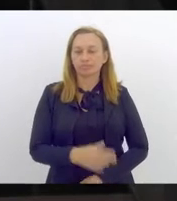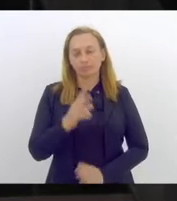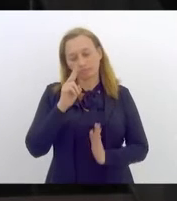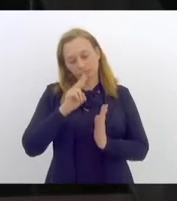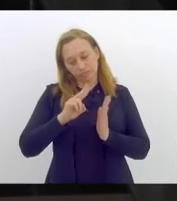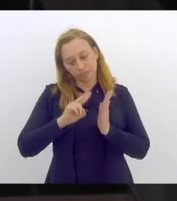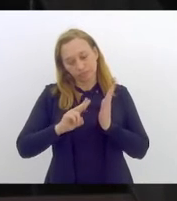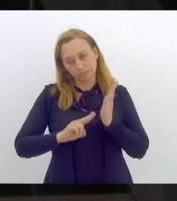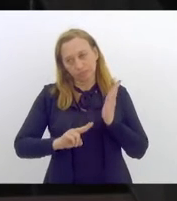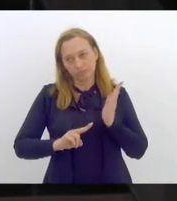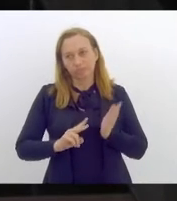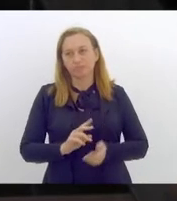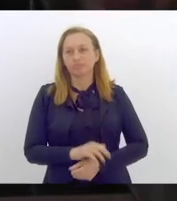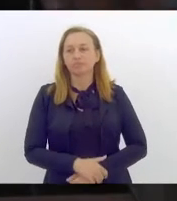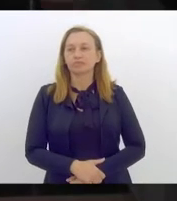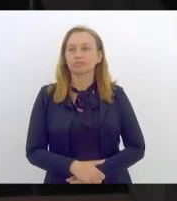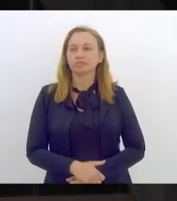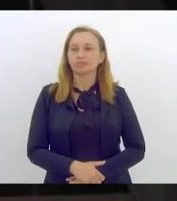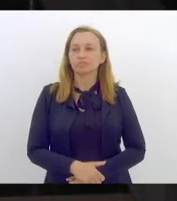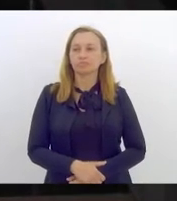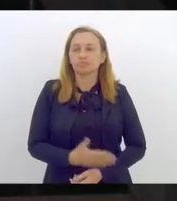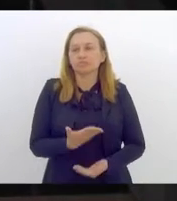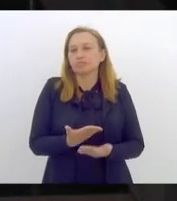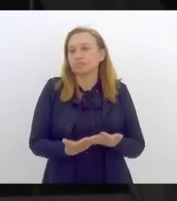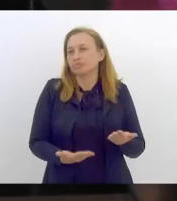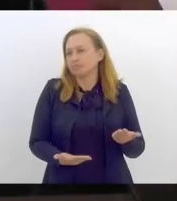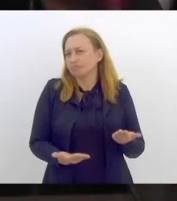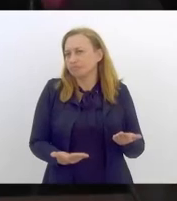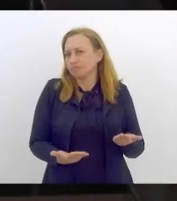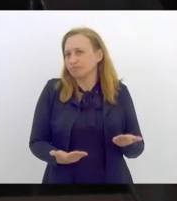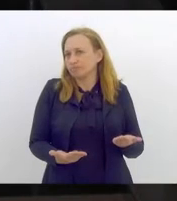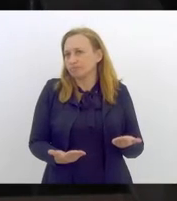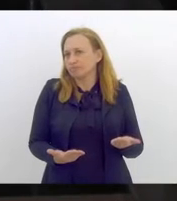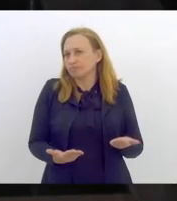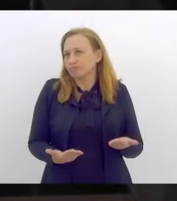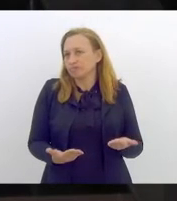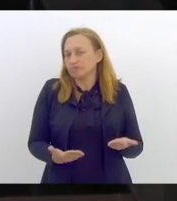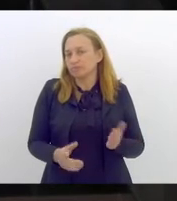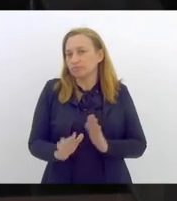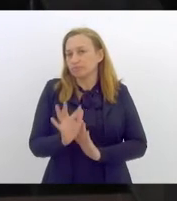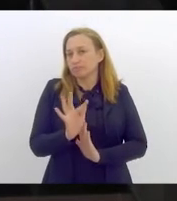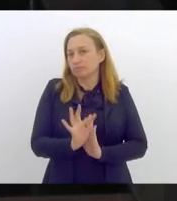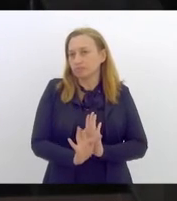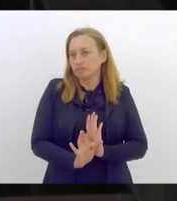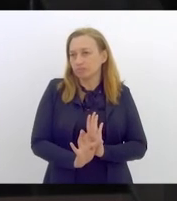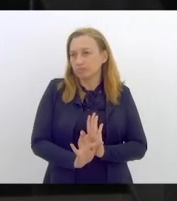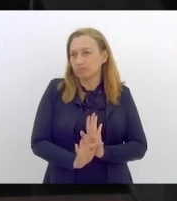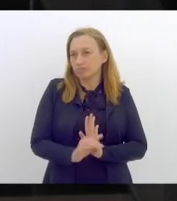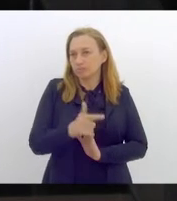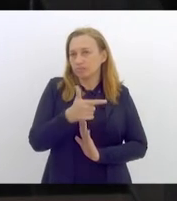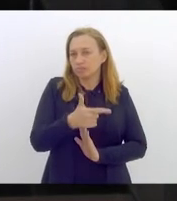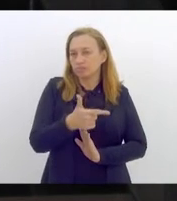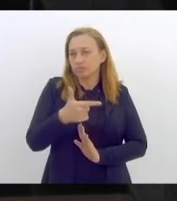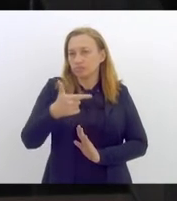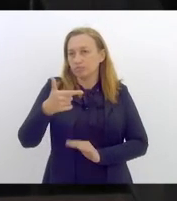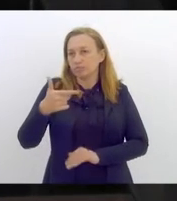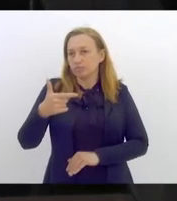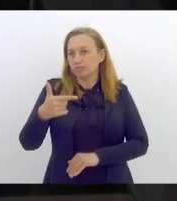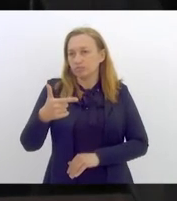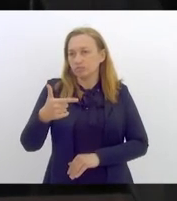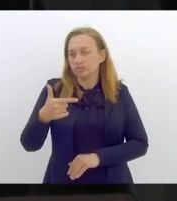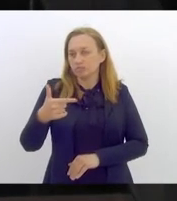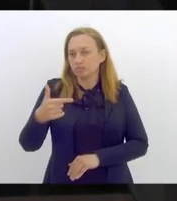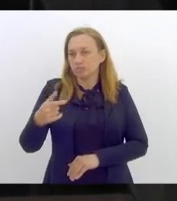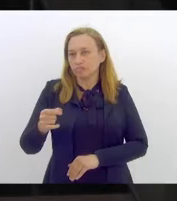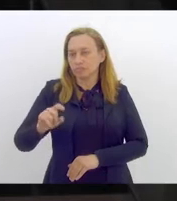estou lendo. Essa perda nominal que está no texto foi de 2,86